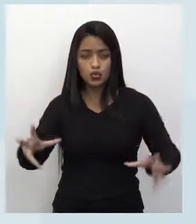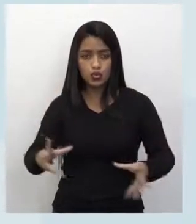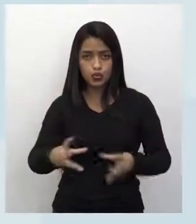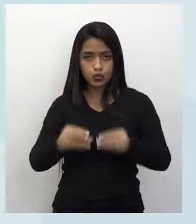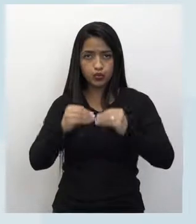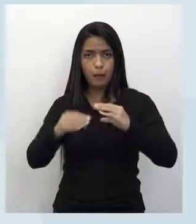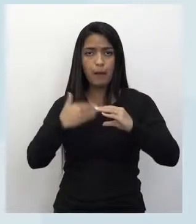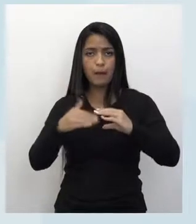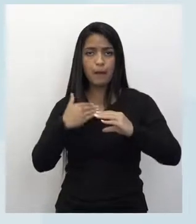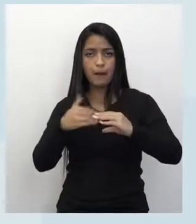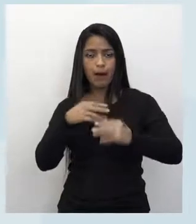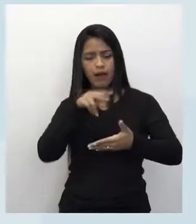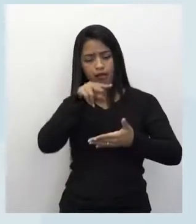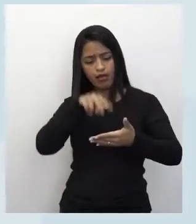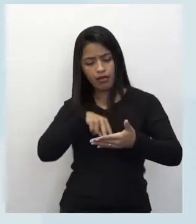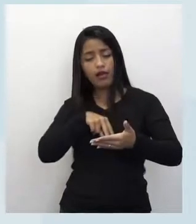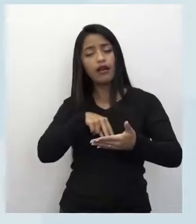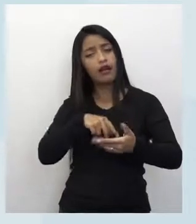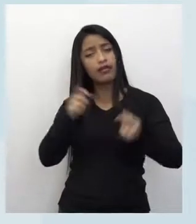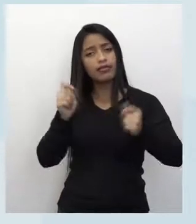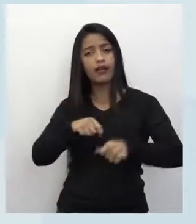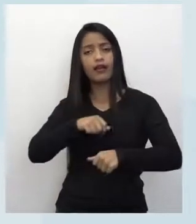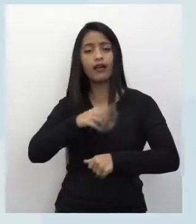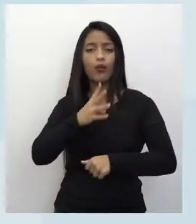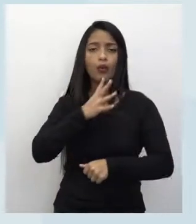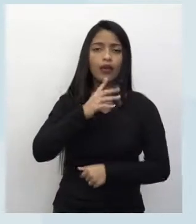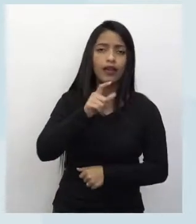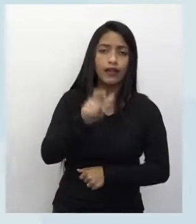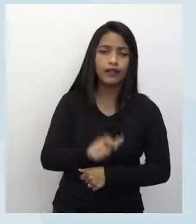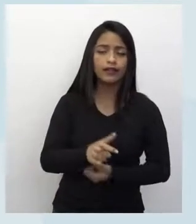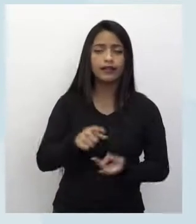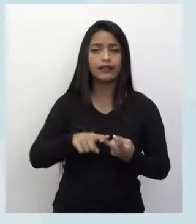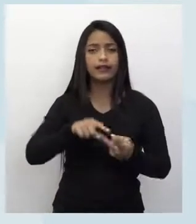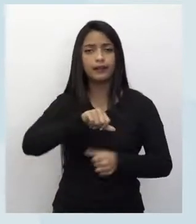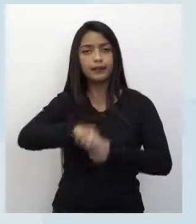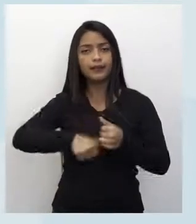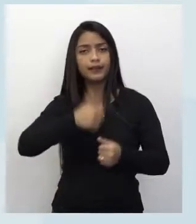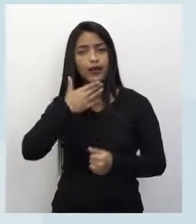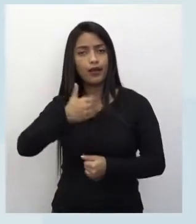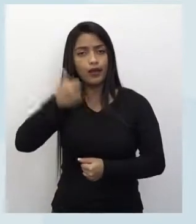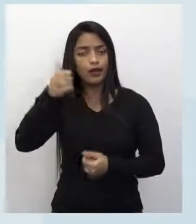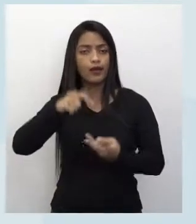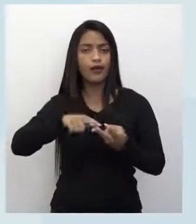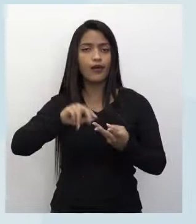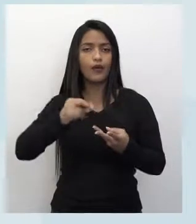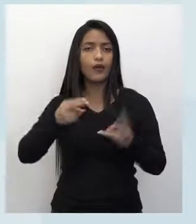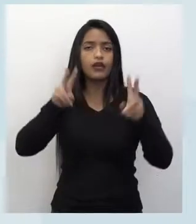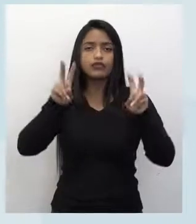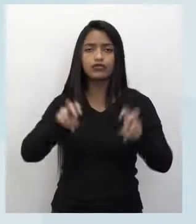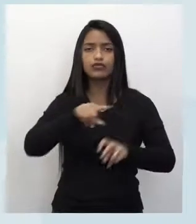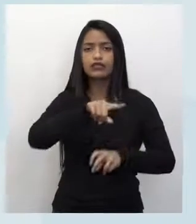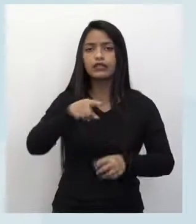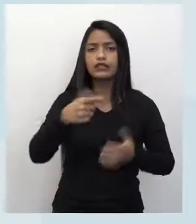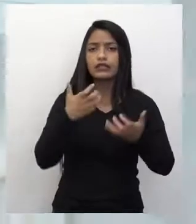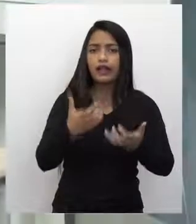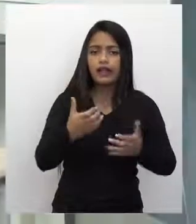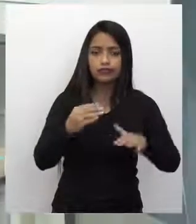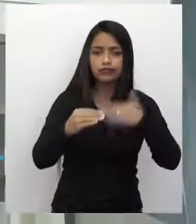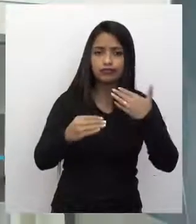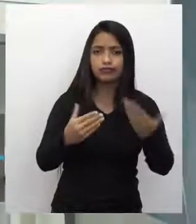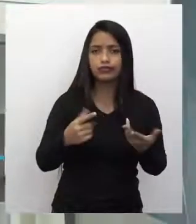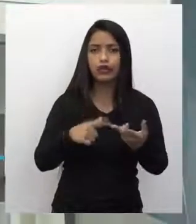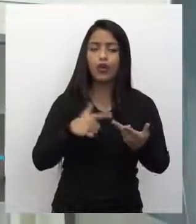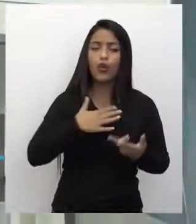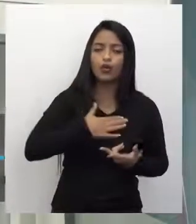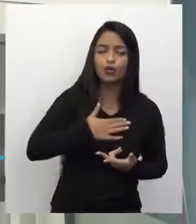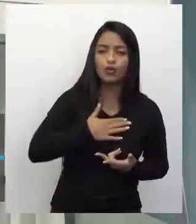se conhece, faz melhorias, assuntos que vocês queiram tratar, que vocês estão interessados, o que gostou, o